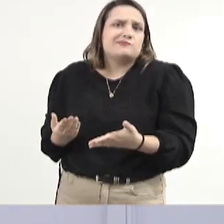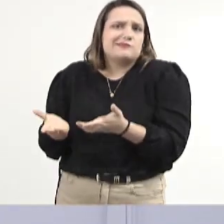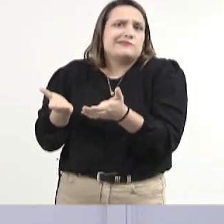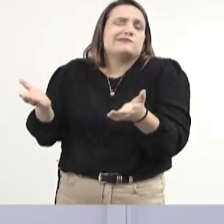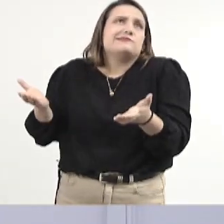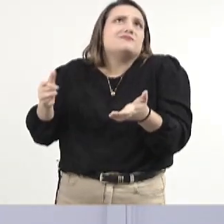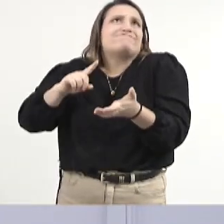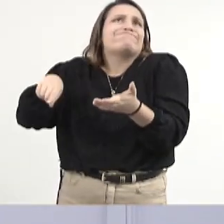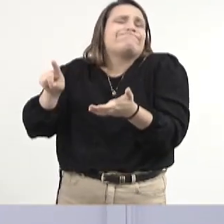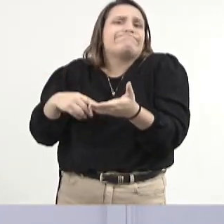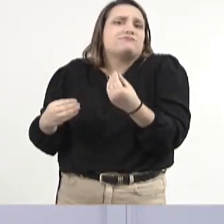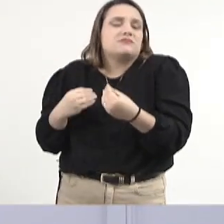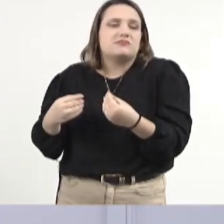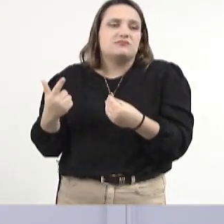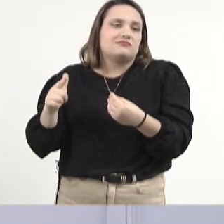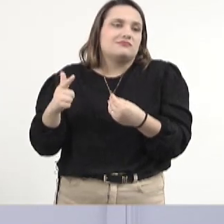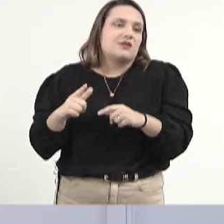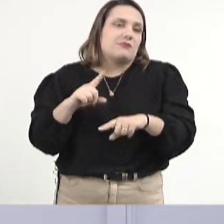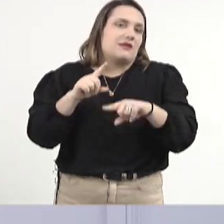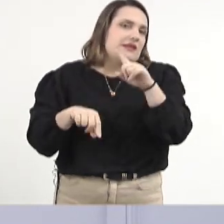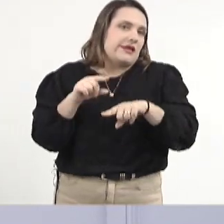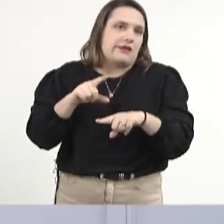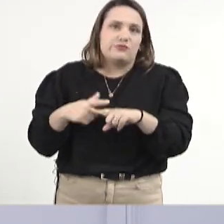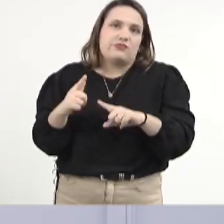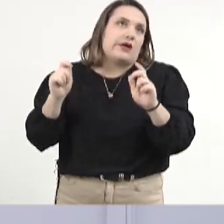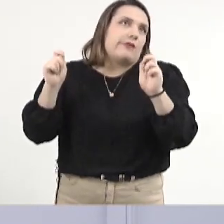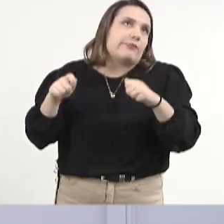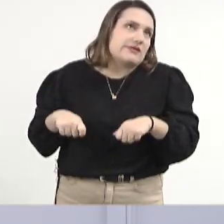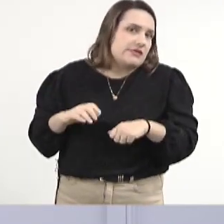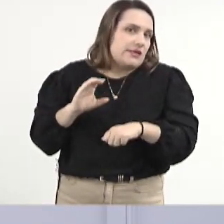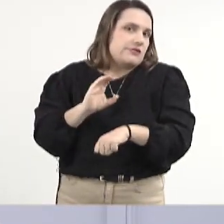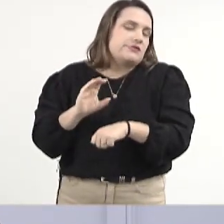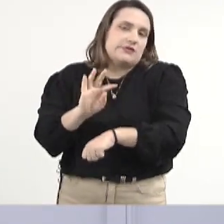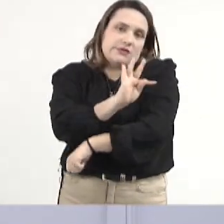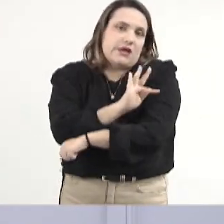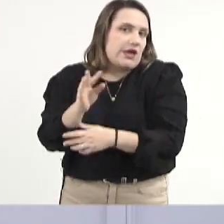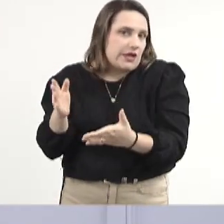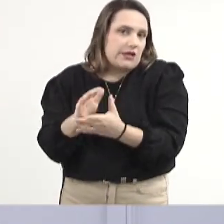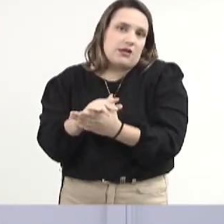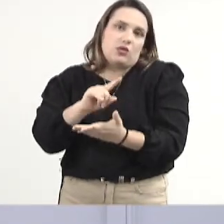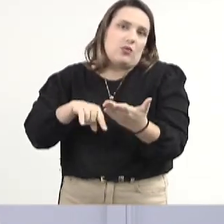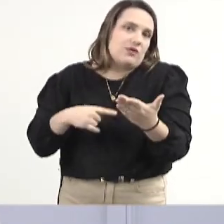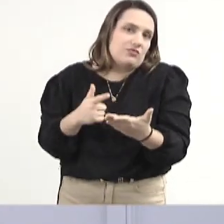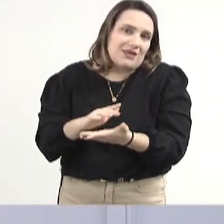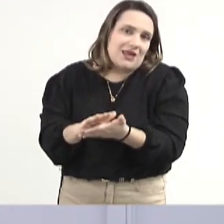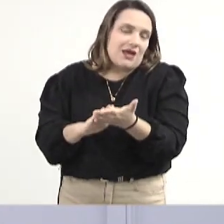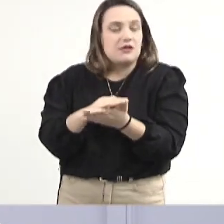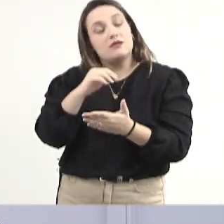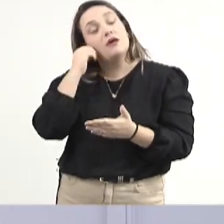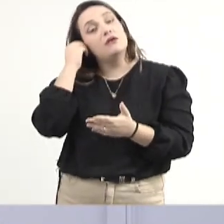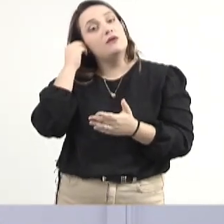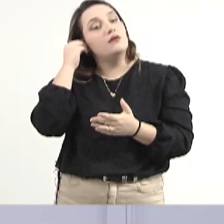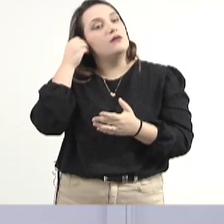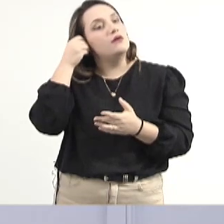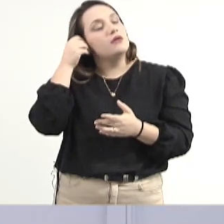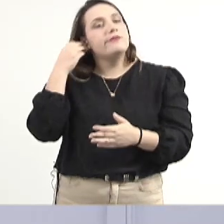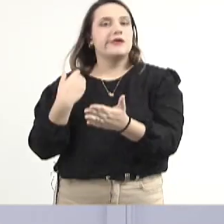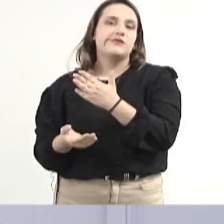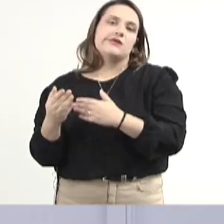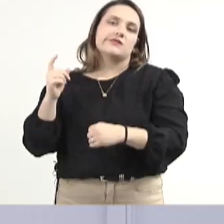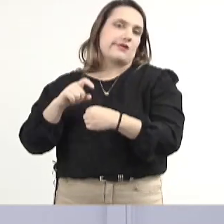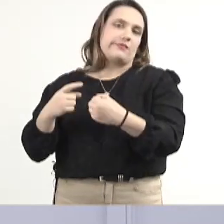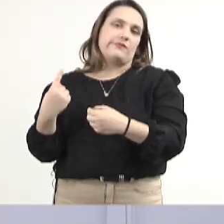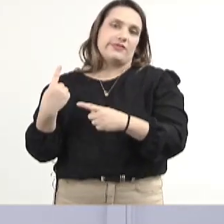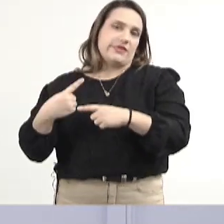licitação ou porque não tem acervo suficiente, não tem capacidade técnica, documental para realizar essa obra. E aí havia uma grande perda de tempo. E